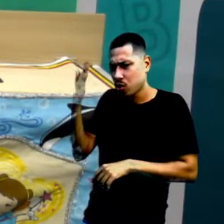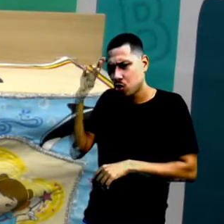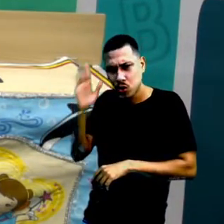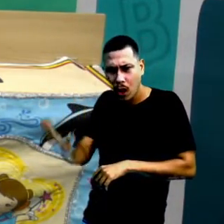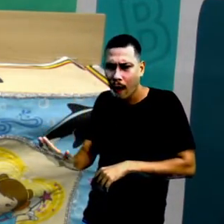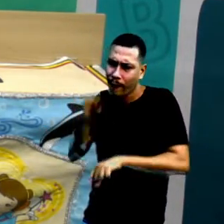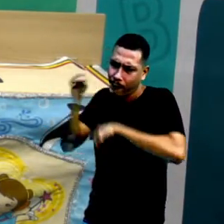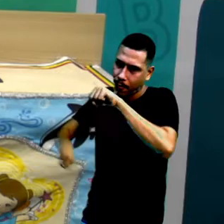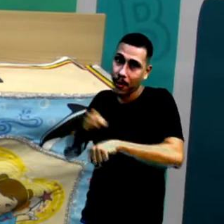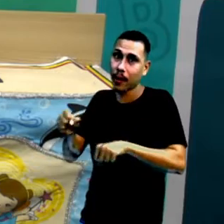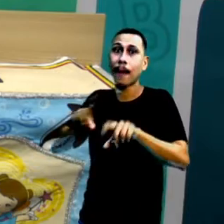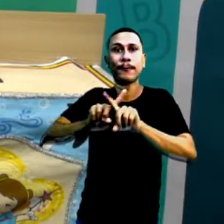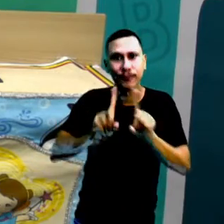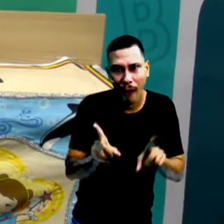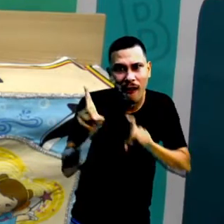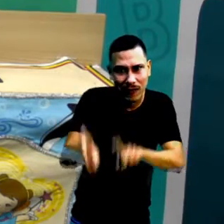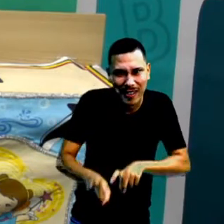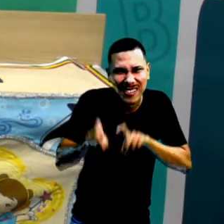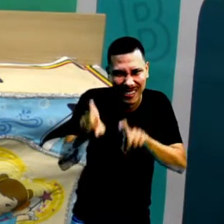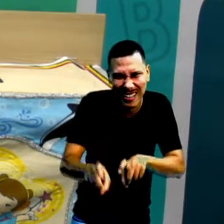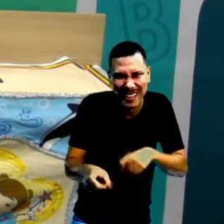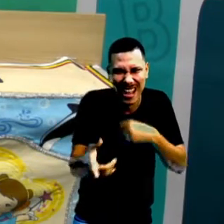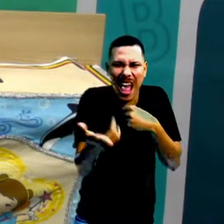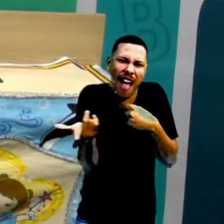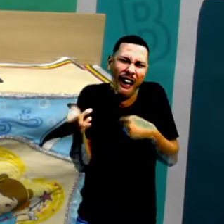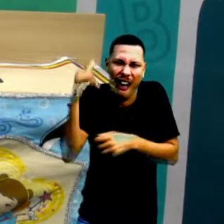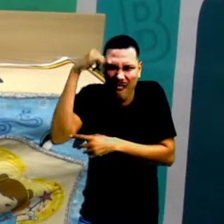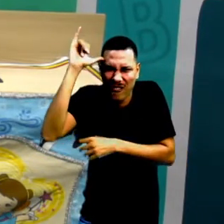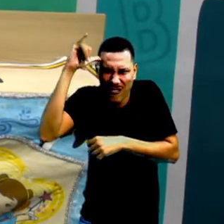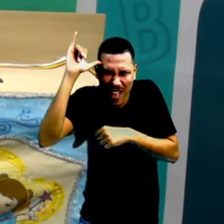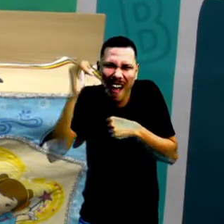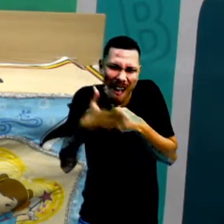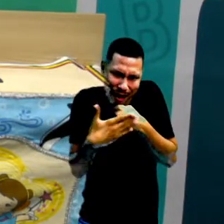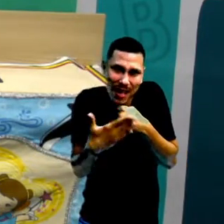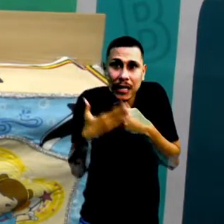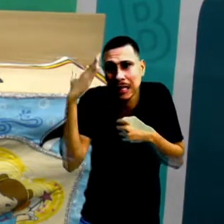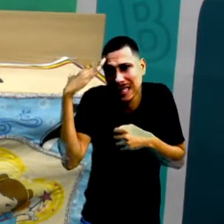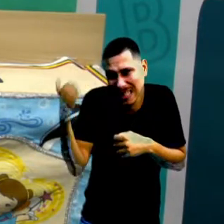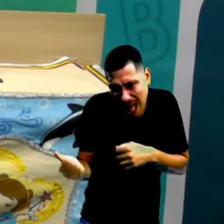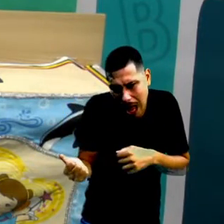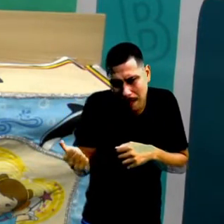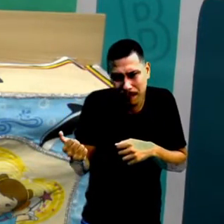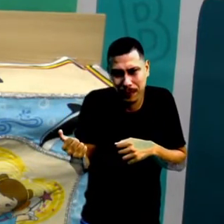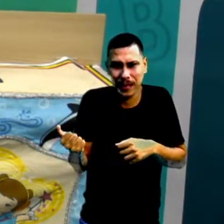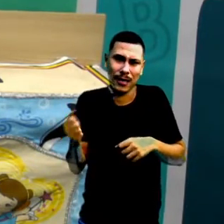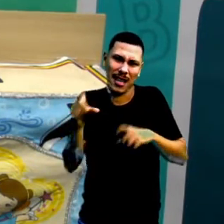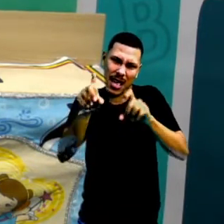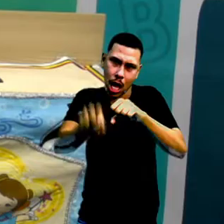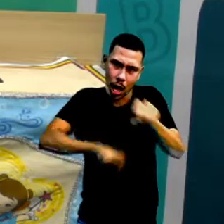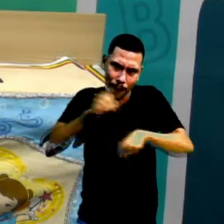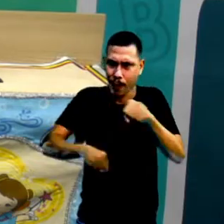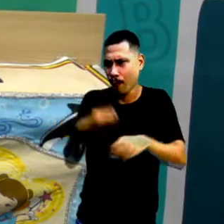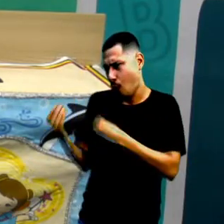as vacas sabiam gente sei não leiturinha é